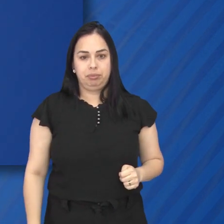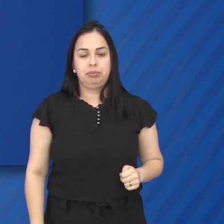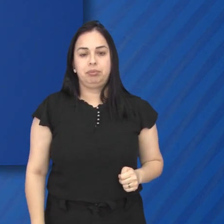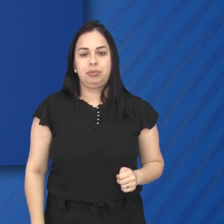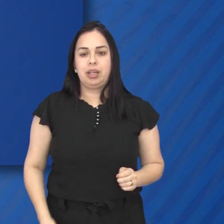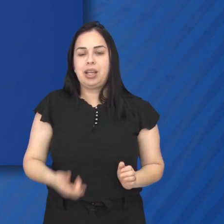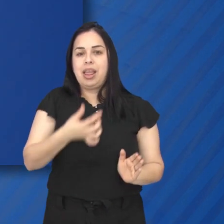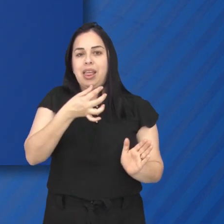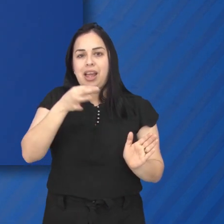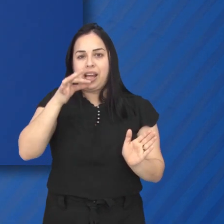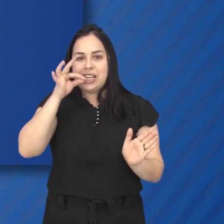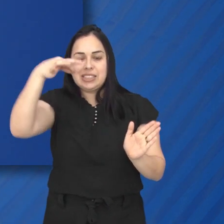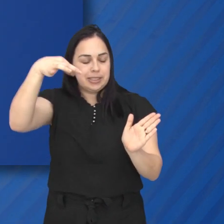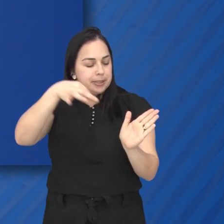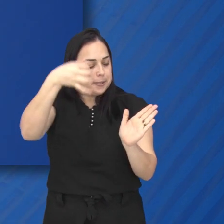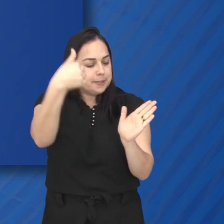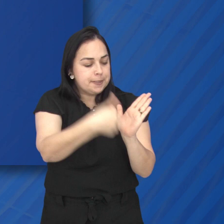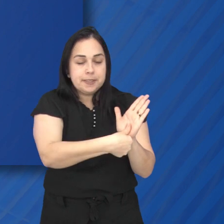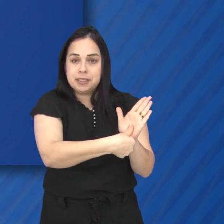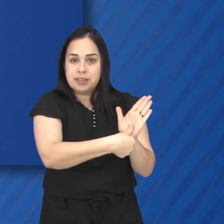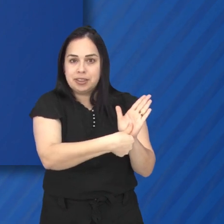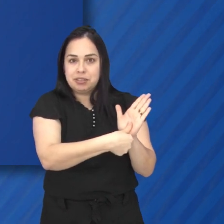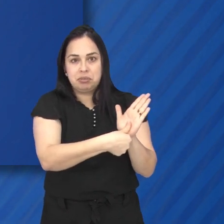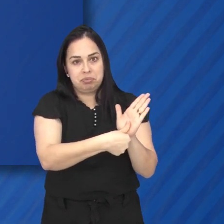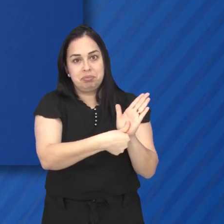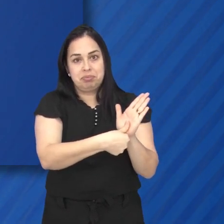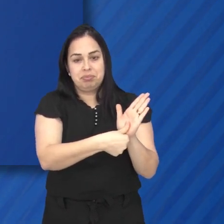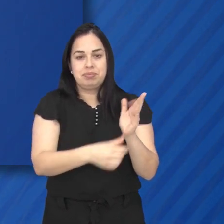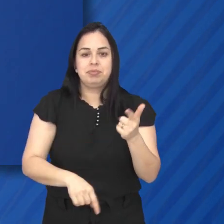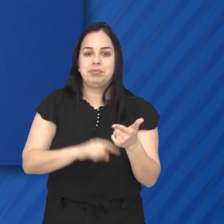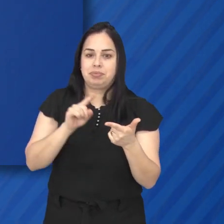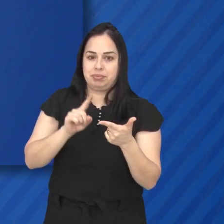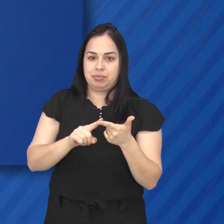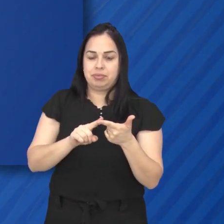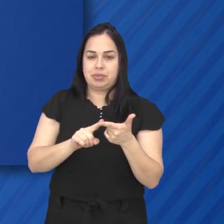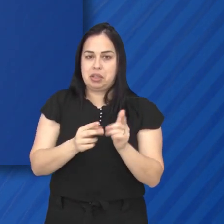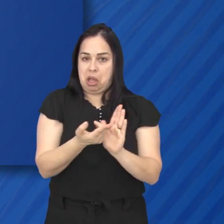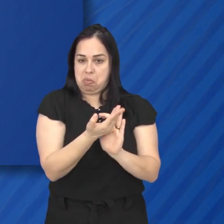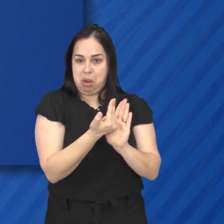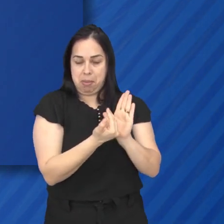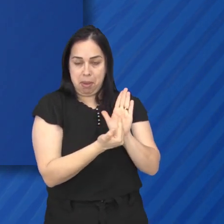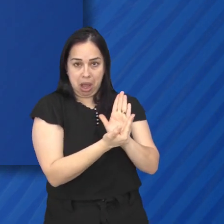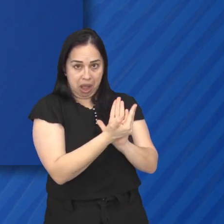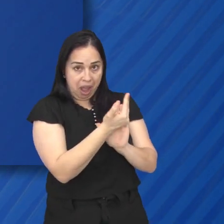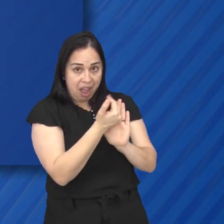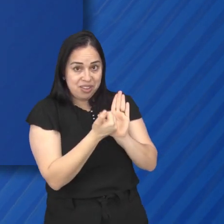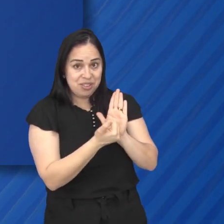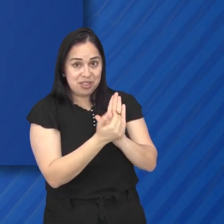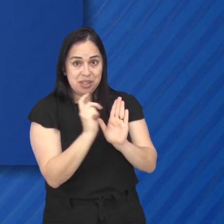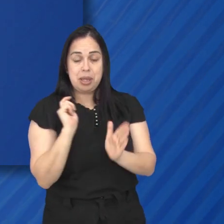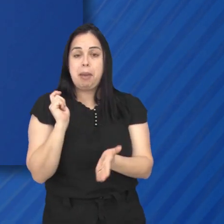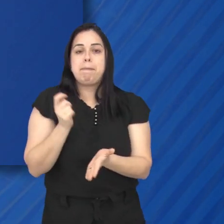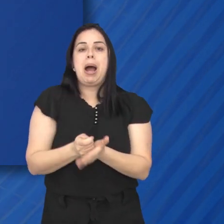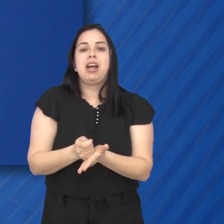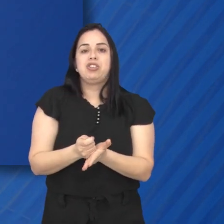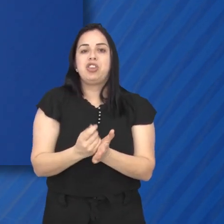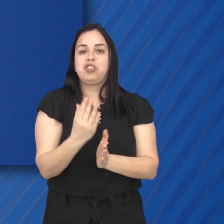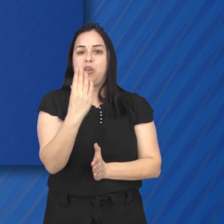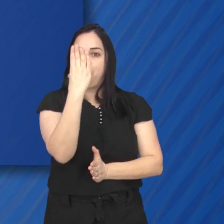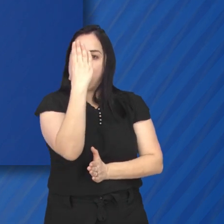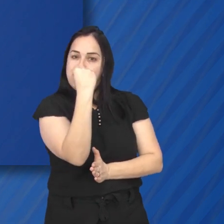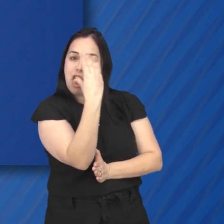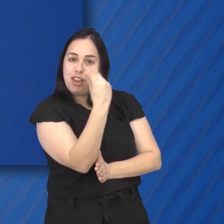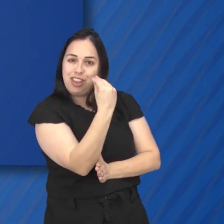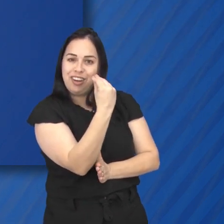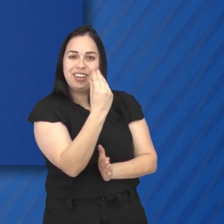selos ordinários, que são adesivos e têm tiragem ilimitada. Os personalizados, em que se paga para